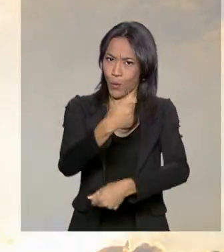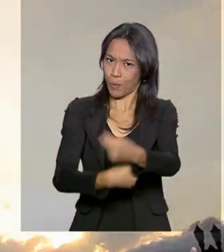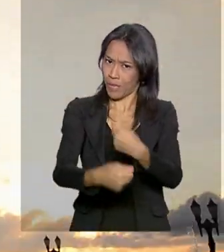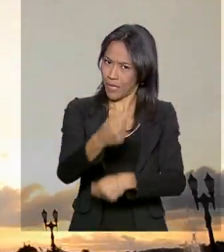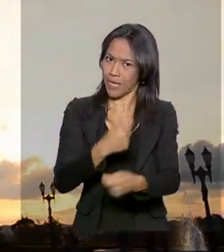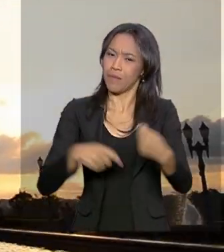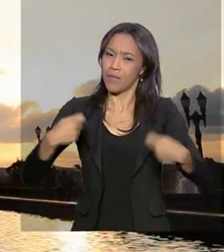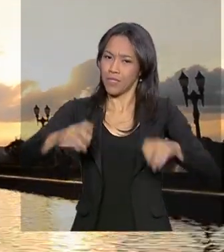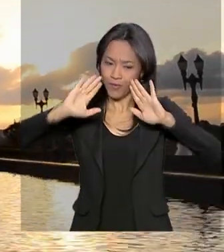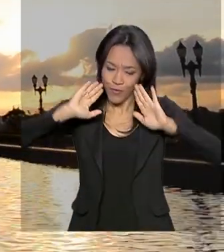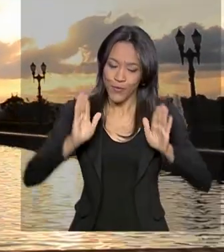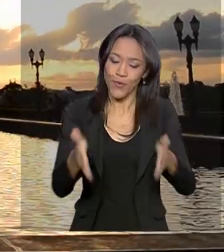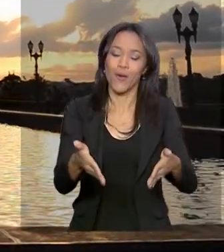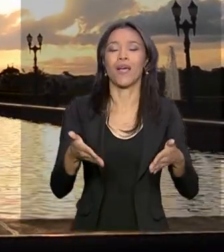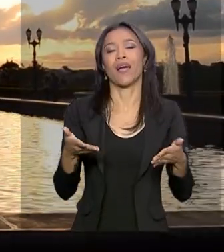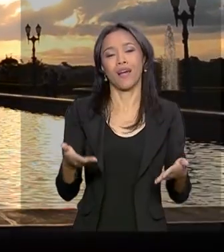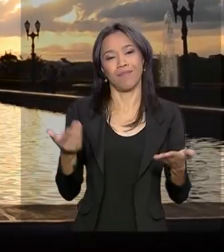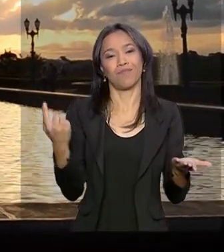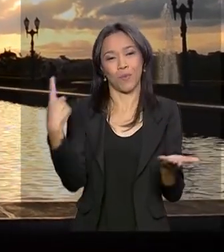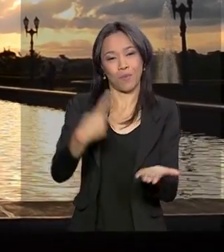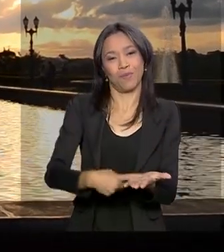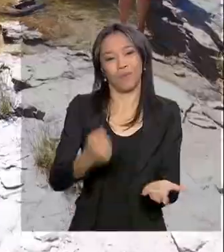no centro da agenda econômica do Brasil.